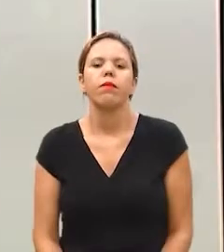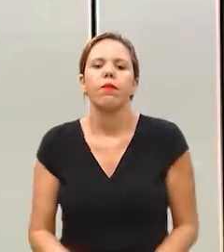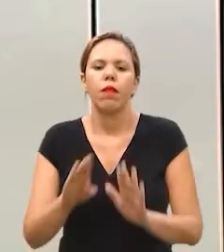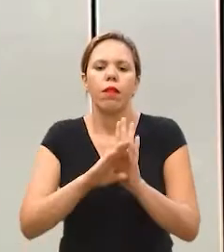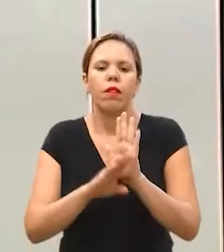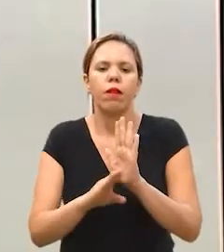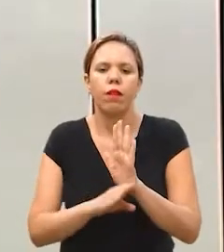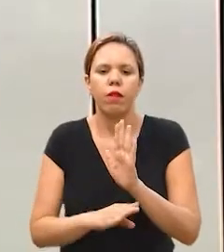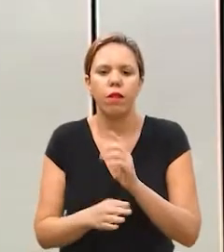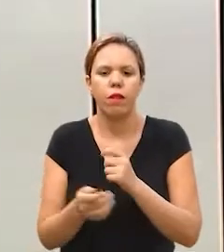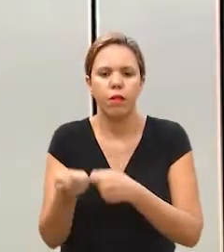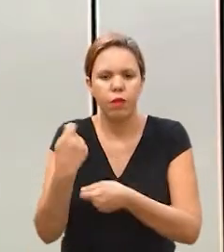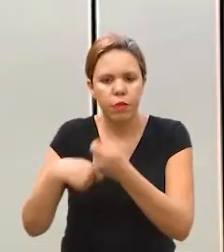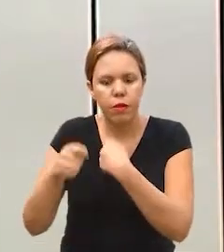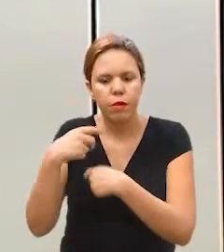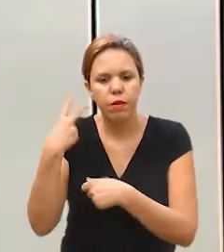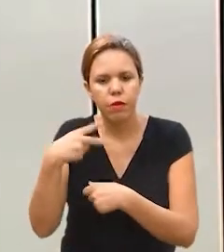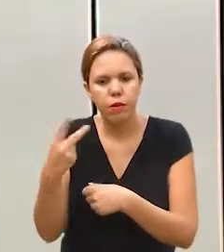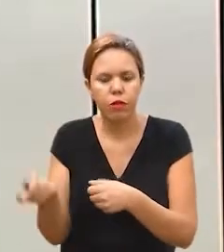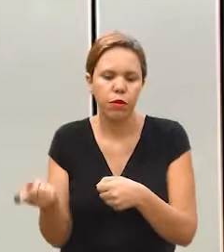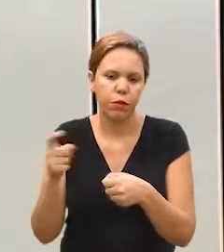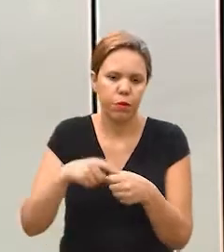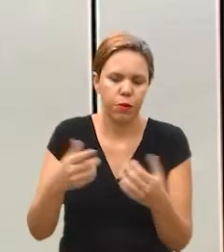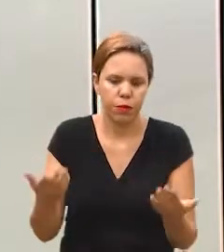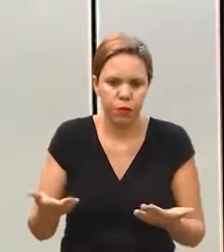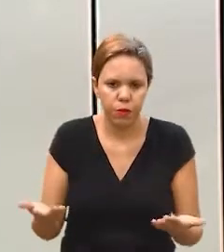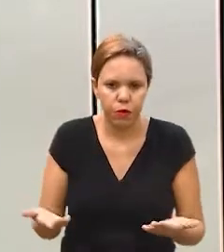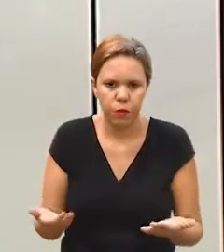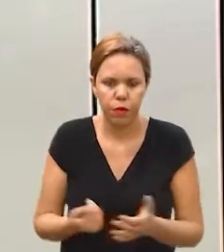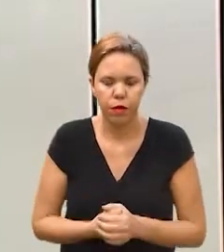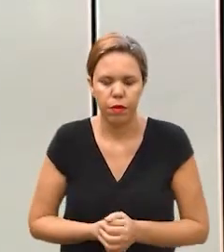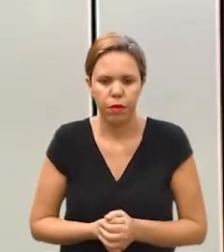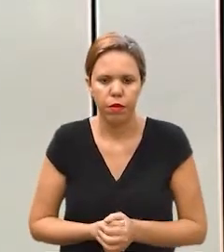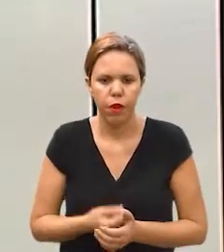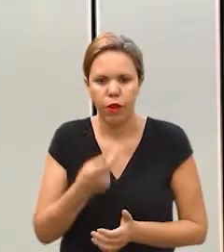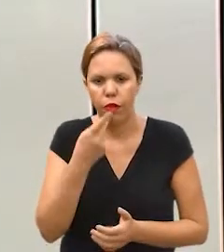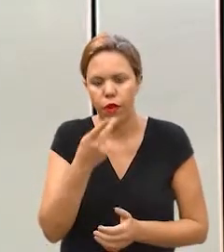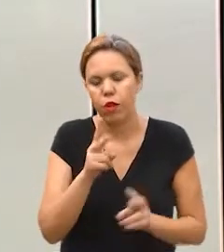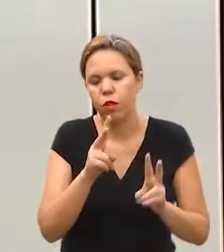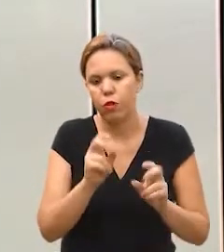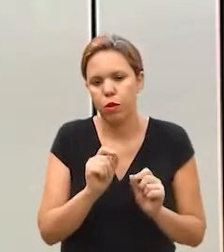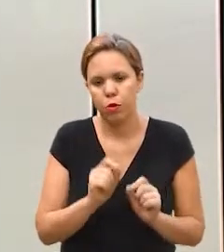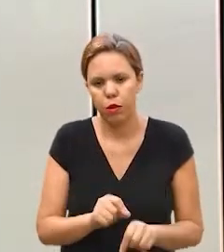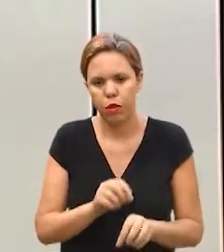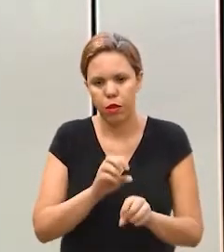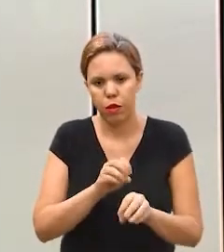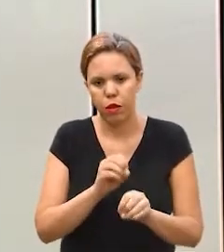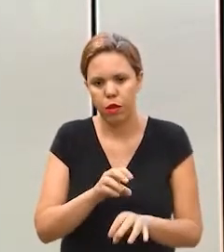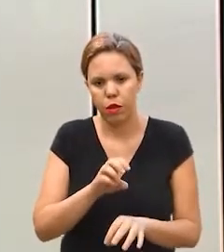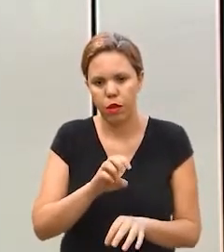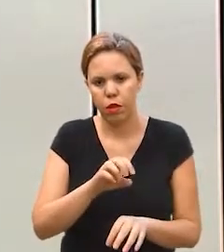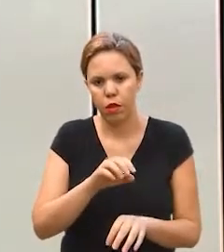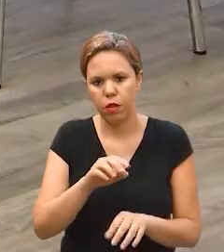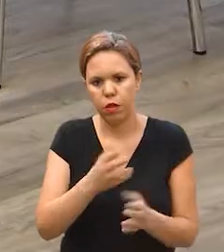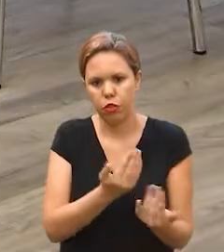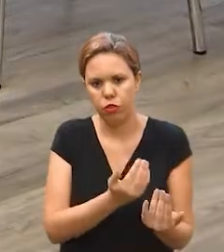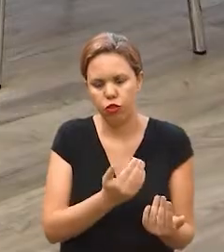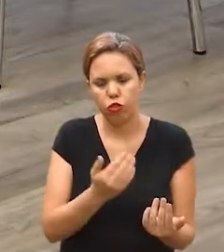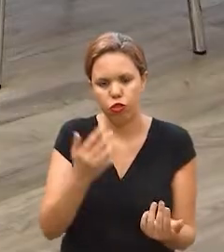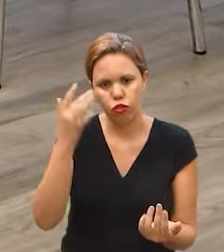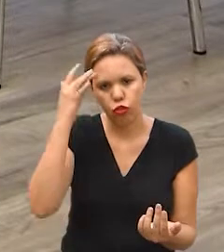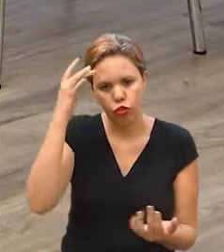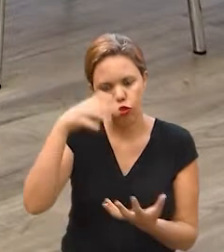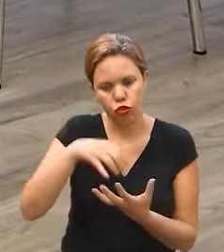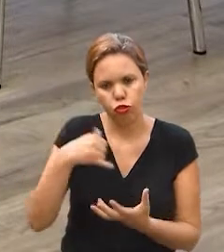O programa Questão de Ordem está de volta e hoje a gente está falando sobre o EJA, que é o ensino de jovens e adultos e